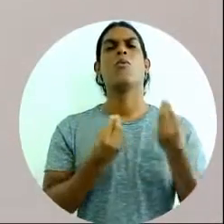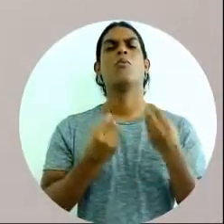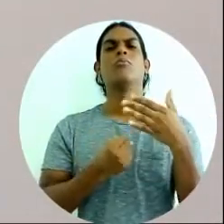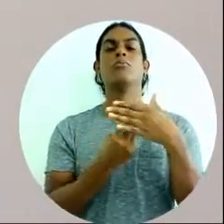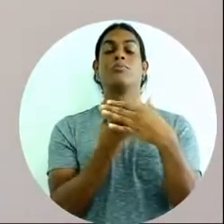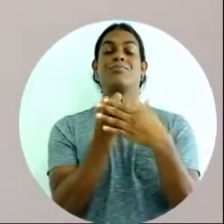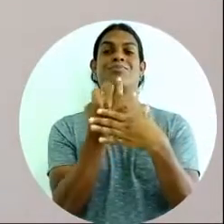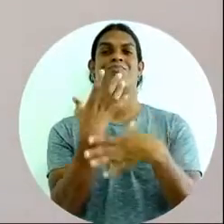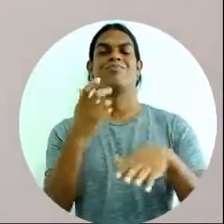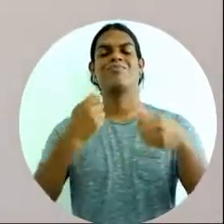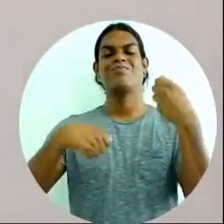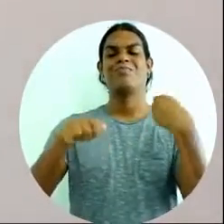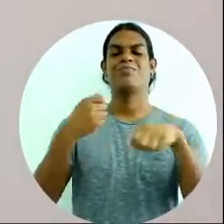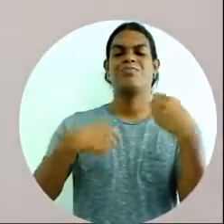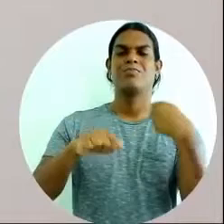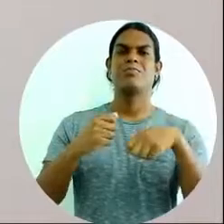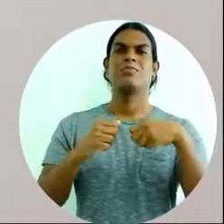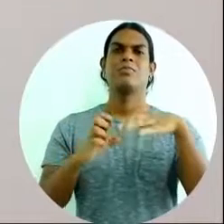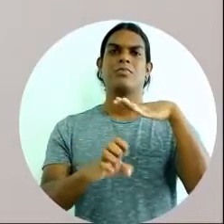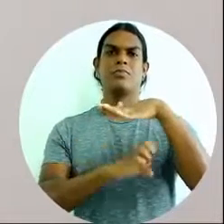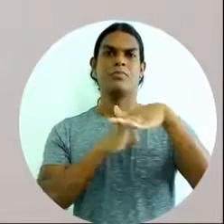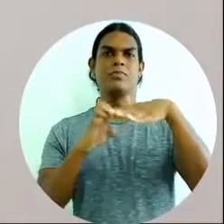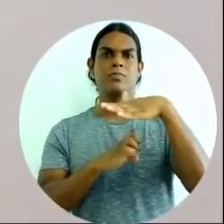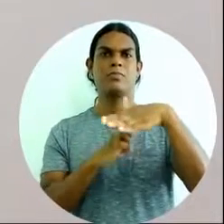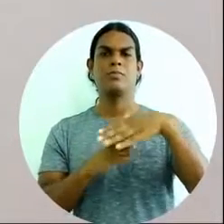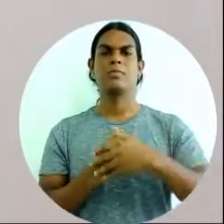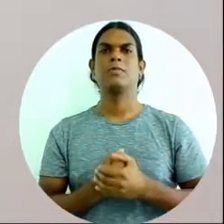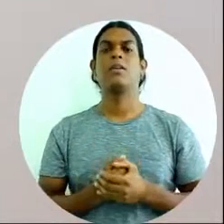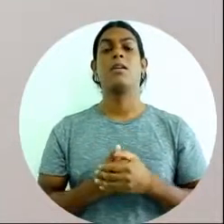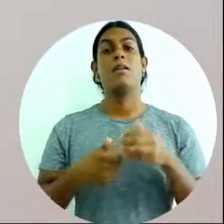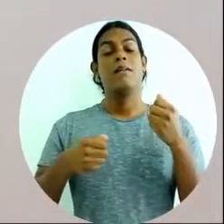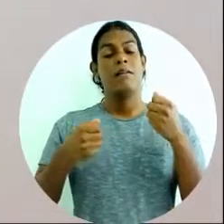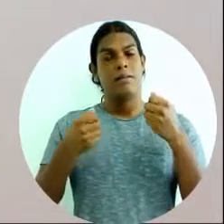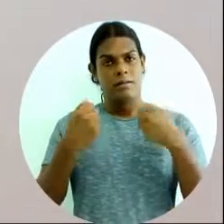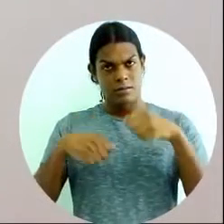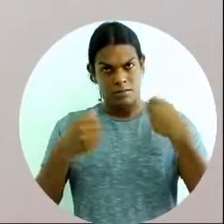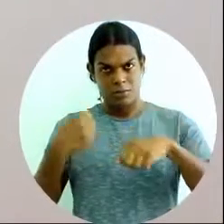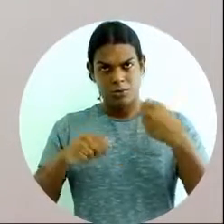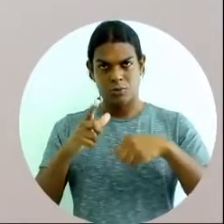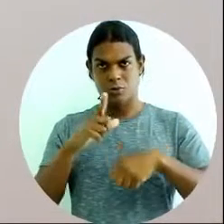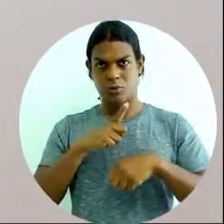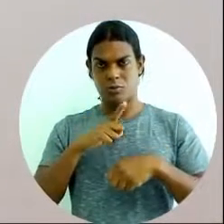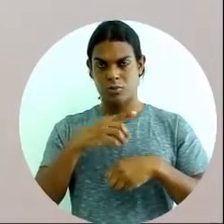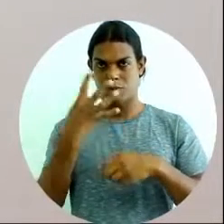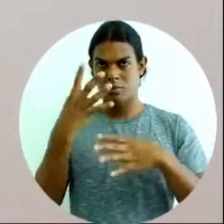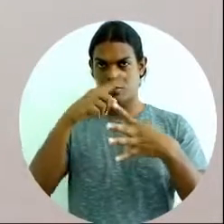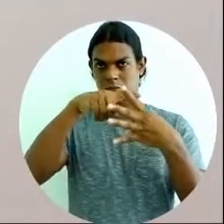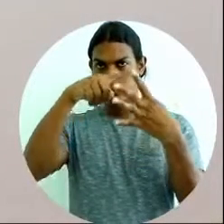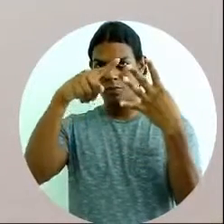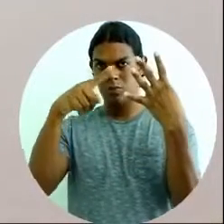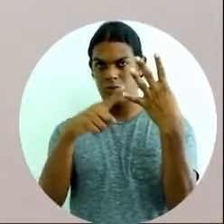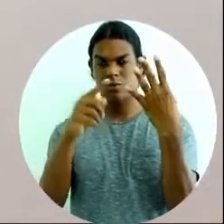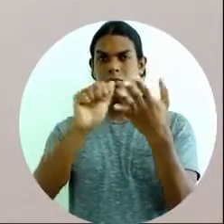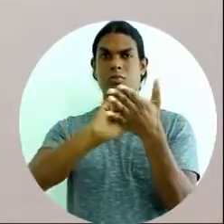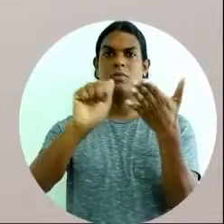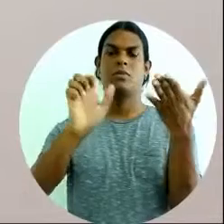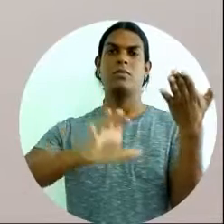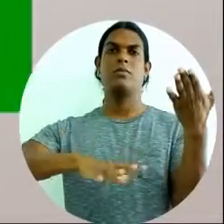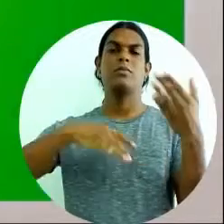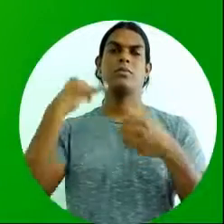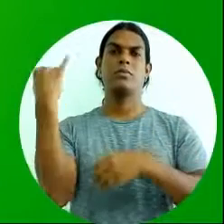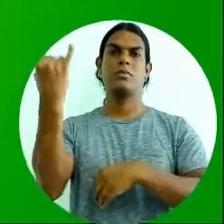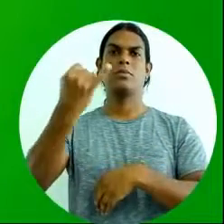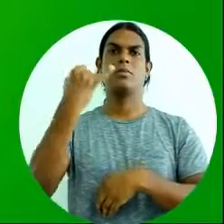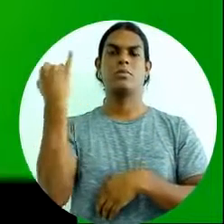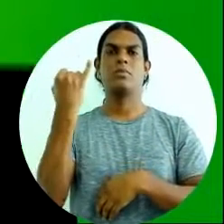na administração de empresas? Bem, na administração nós temos 4